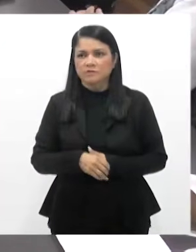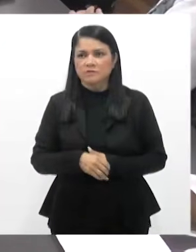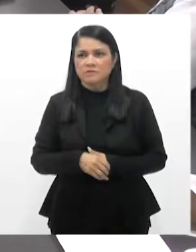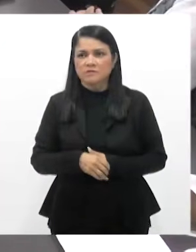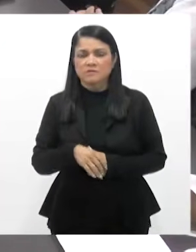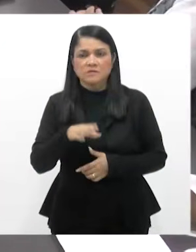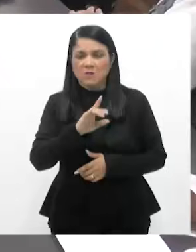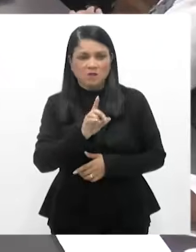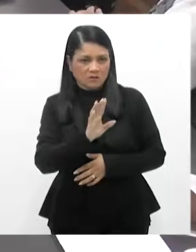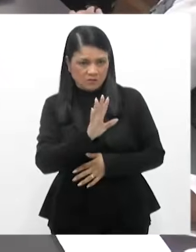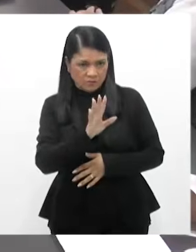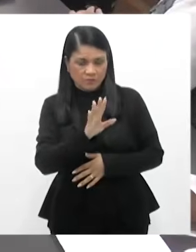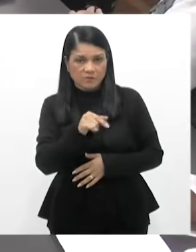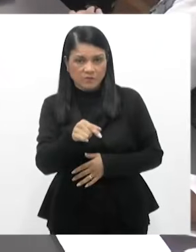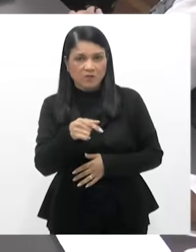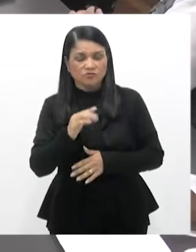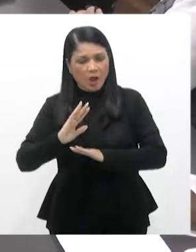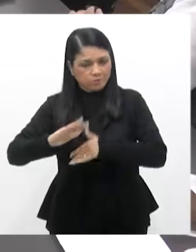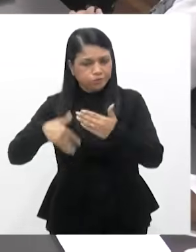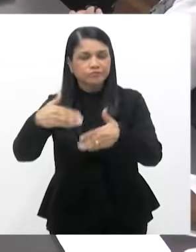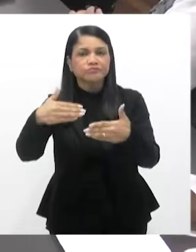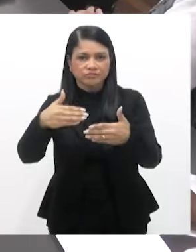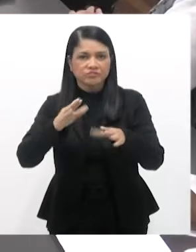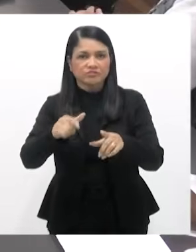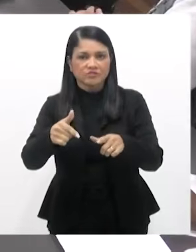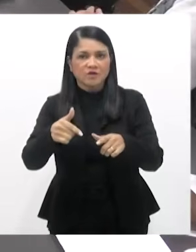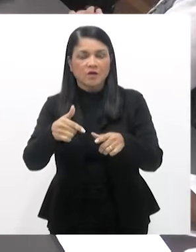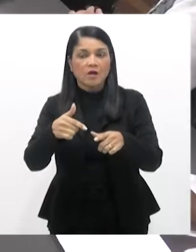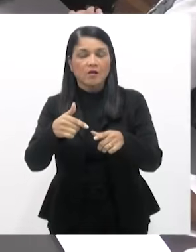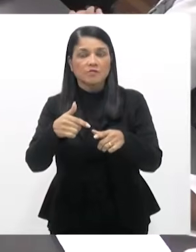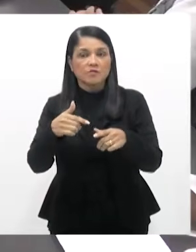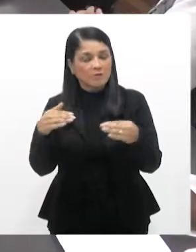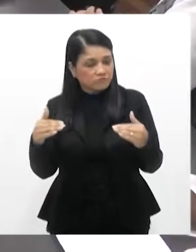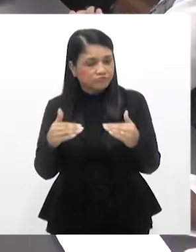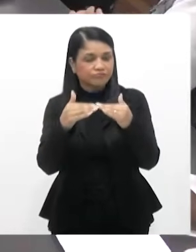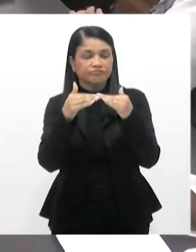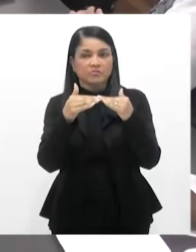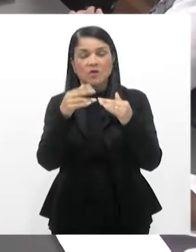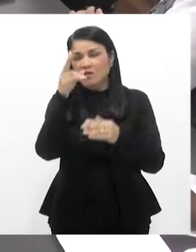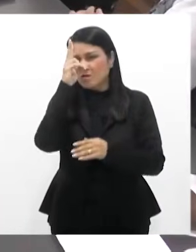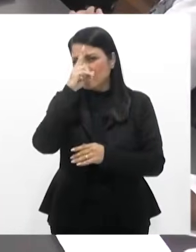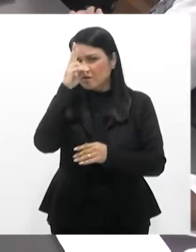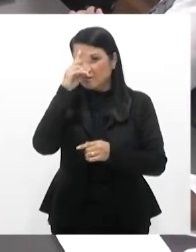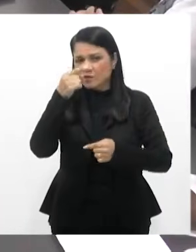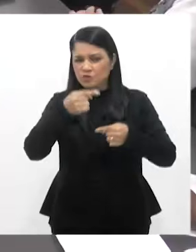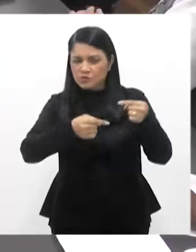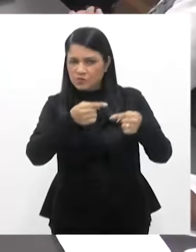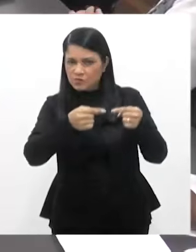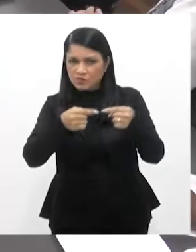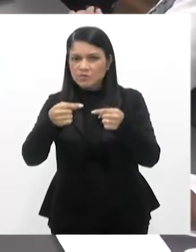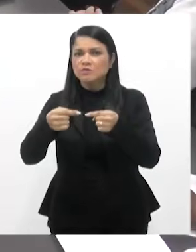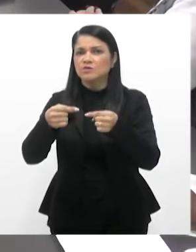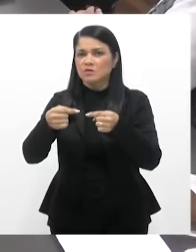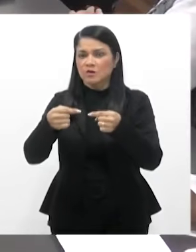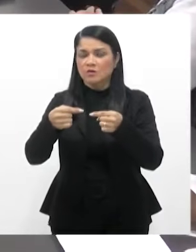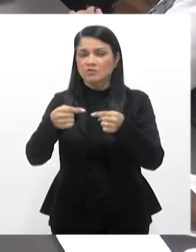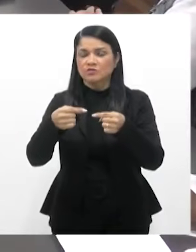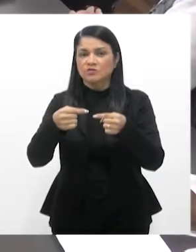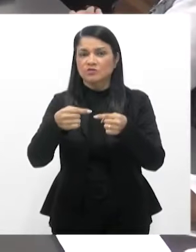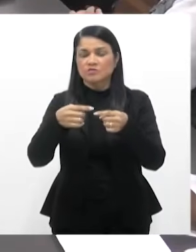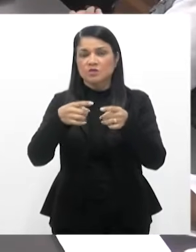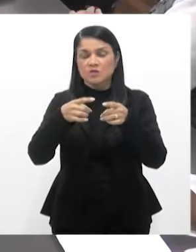obstante isso, já estamos evoluindo, talvez não para um consenso, mas me lembro que nessa discussão sobre